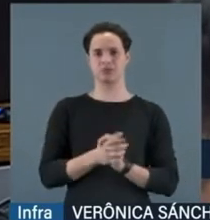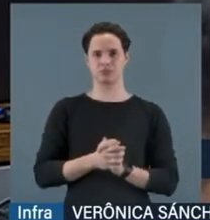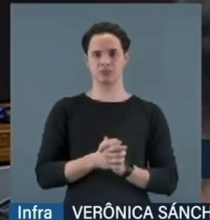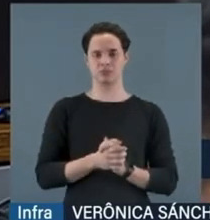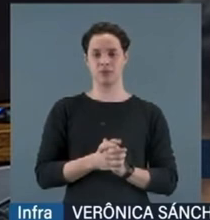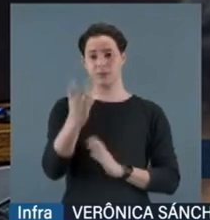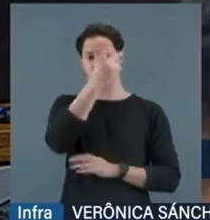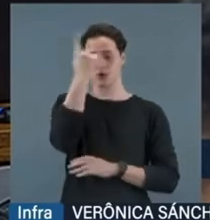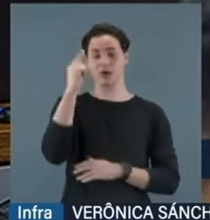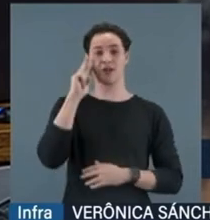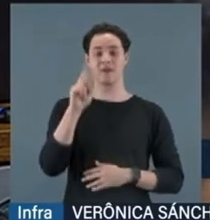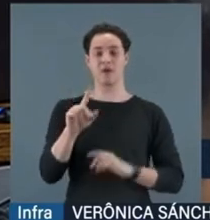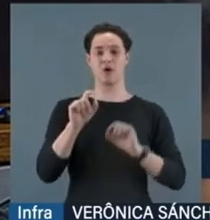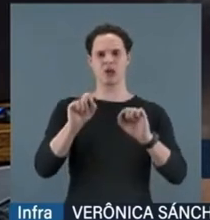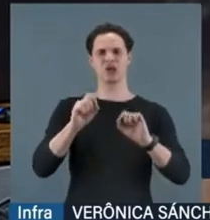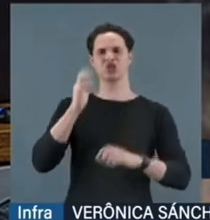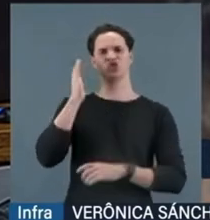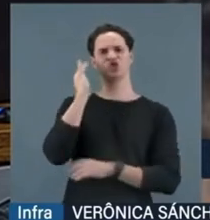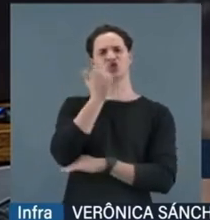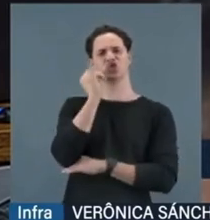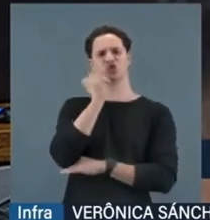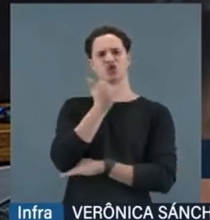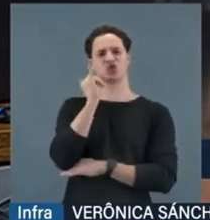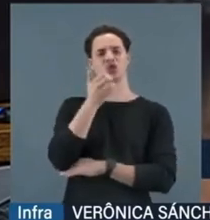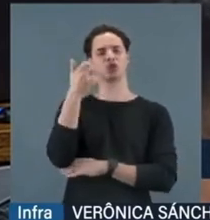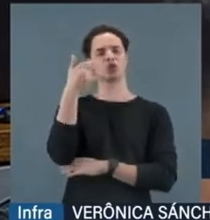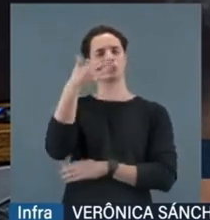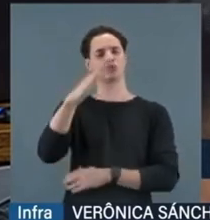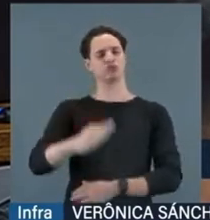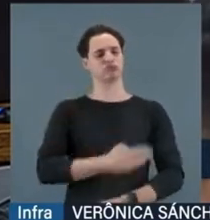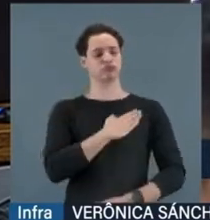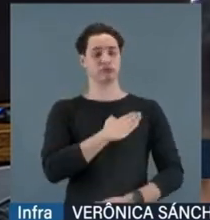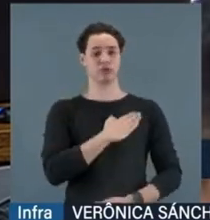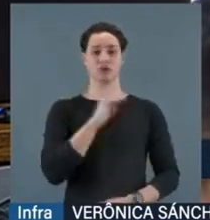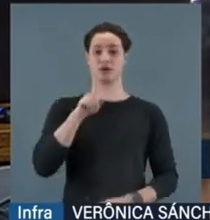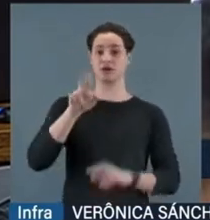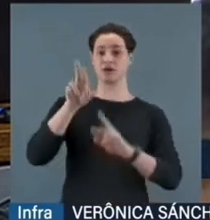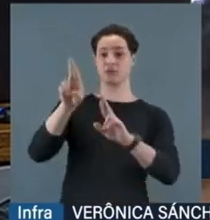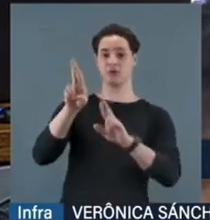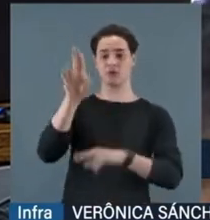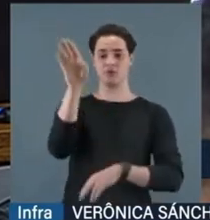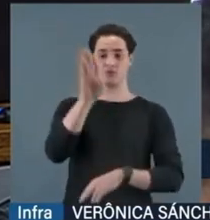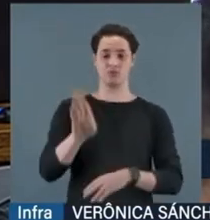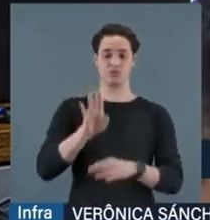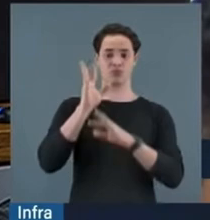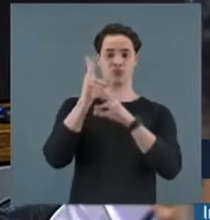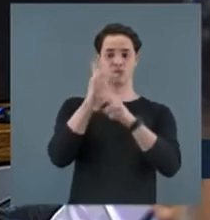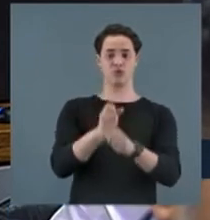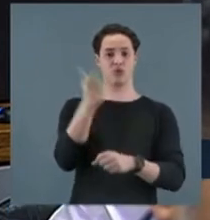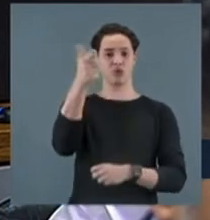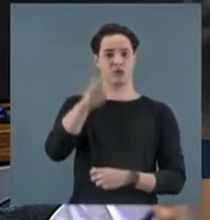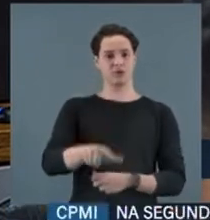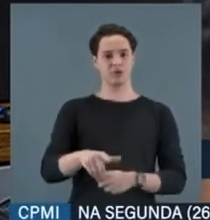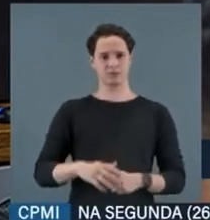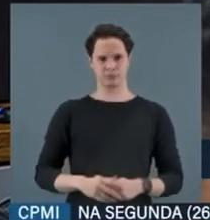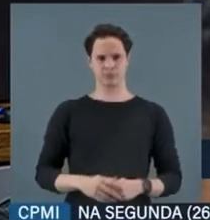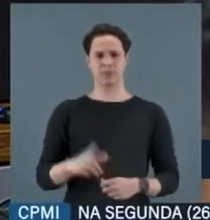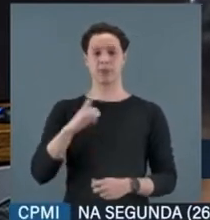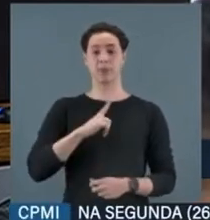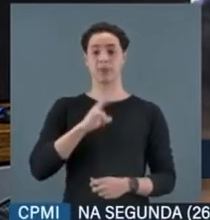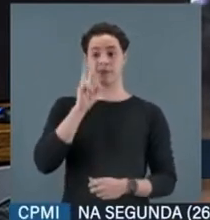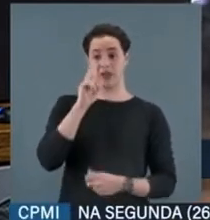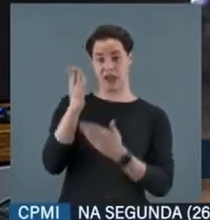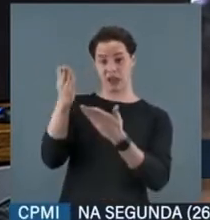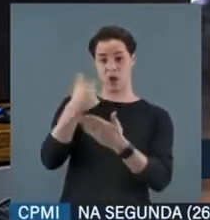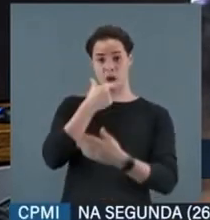vinham nele no discurso dele no discurso patriotico a esperança de um Brasil renascido que via